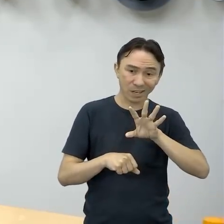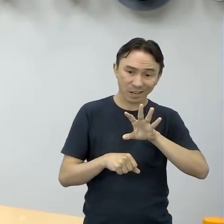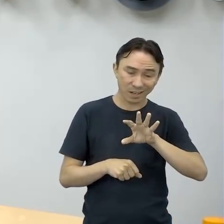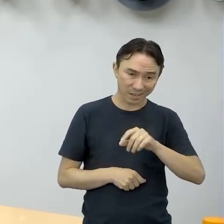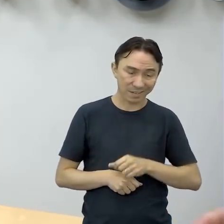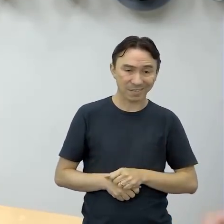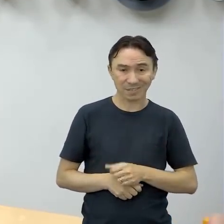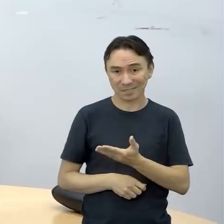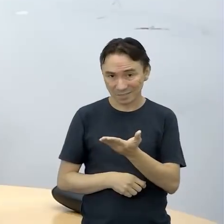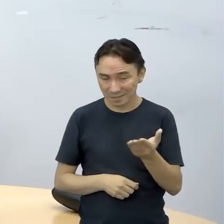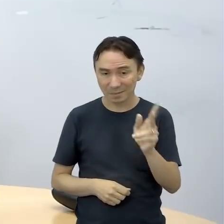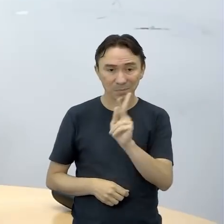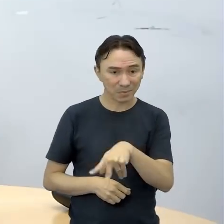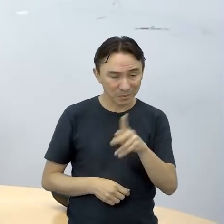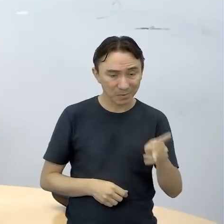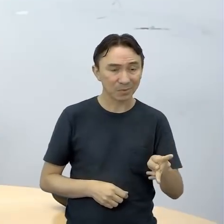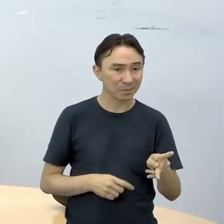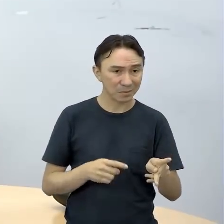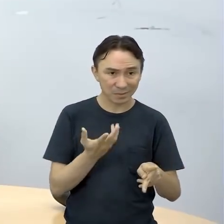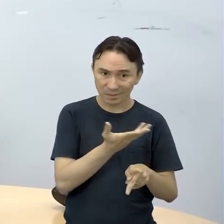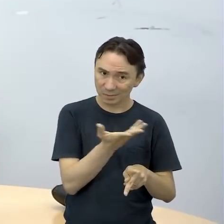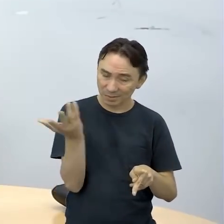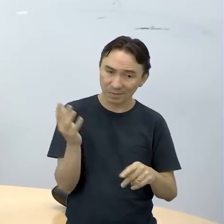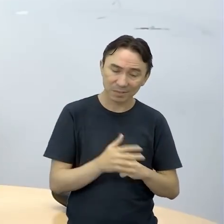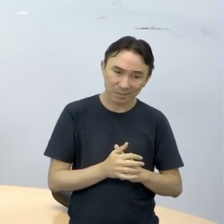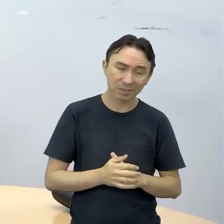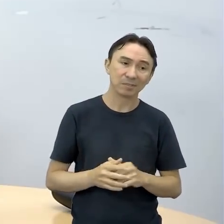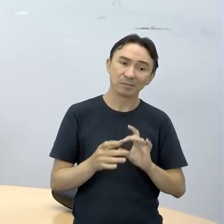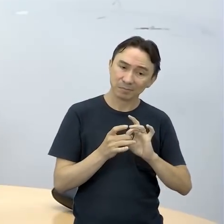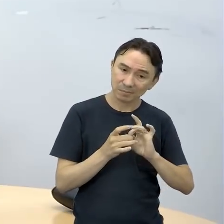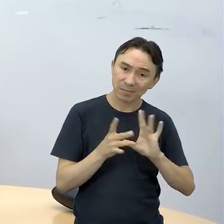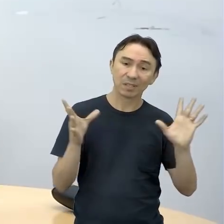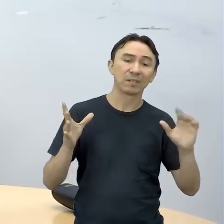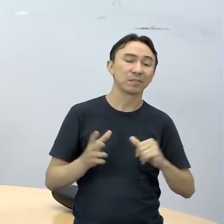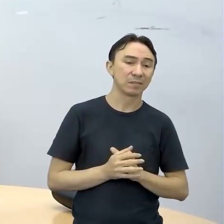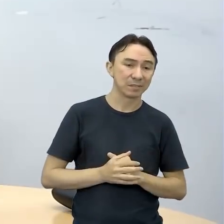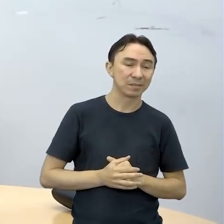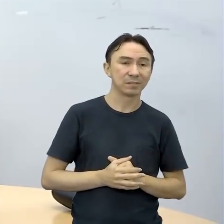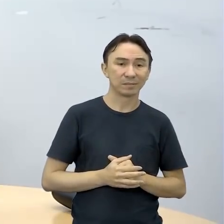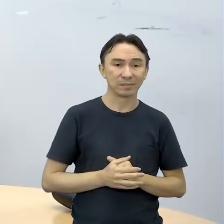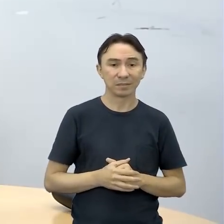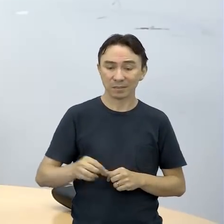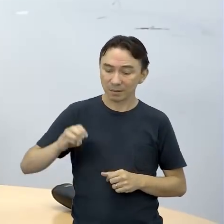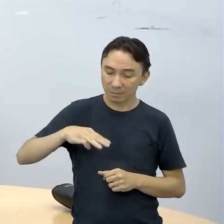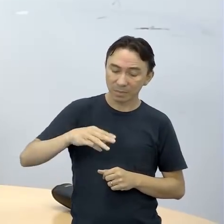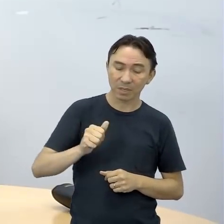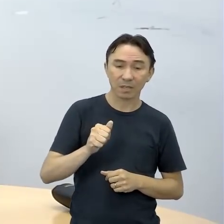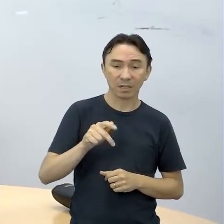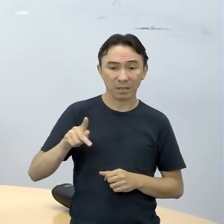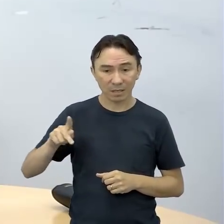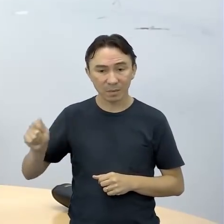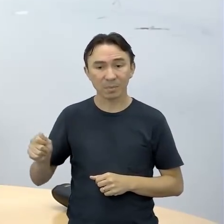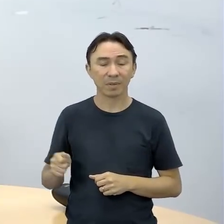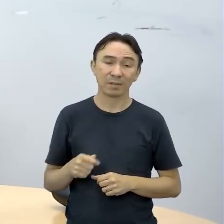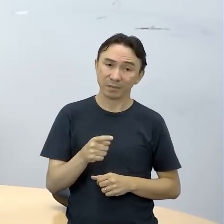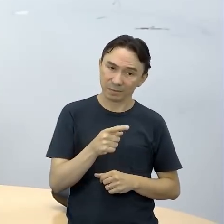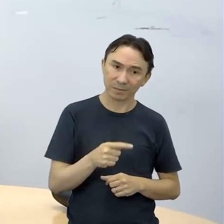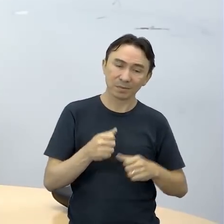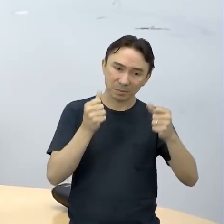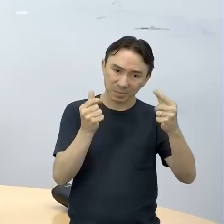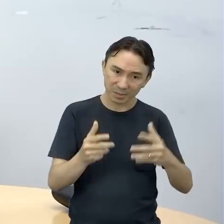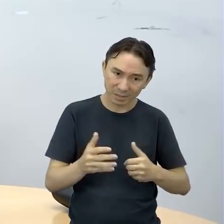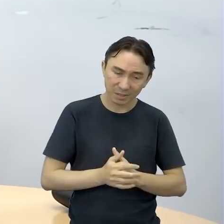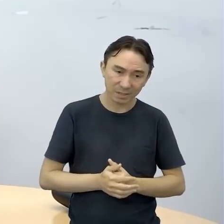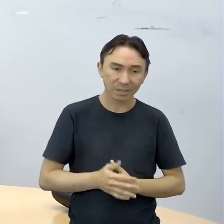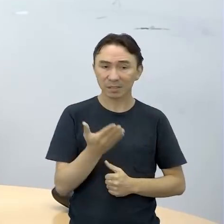Nos mapas, isso está escrito o tempo inteiro, de que o professor tem sempre a liberdade de adaptar a sua realidade, tanto